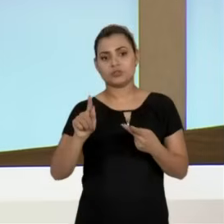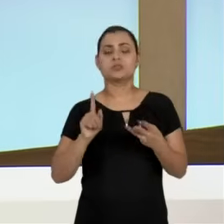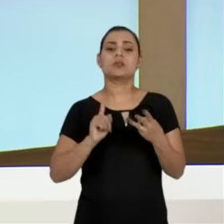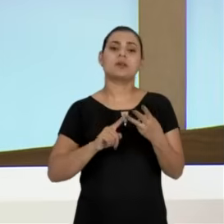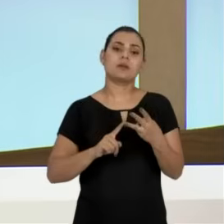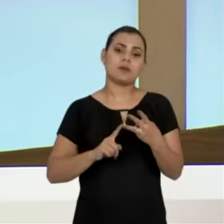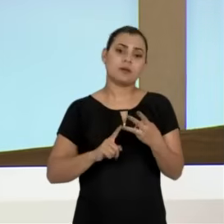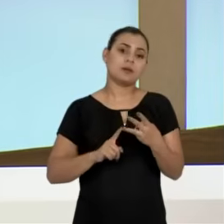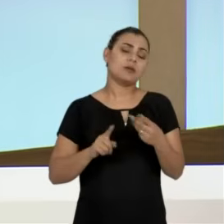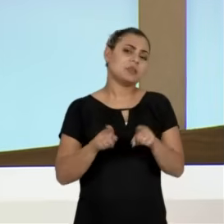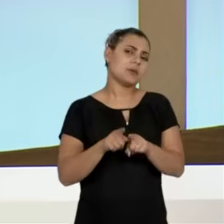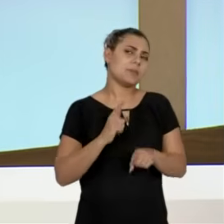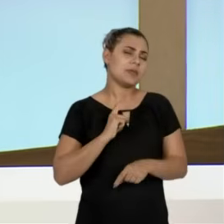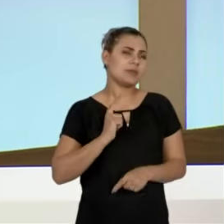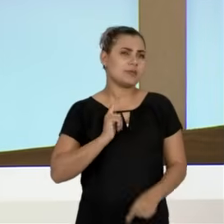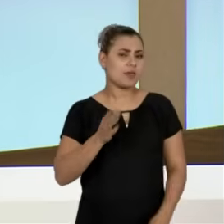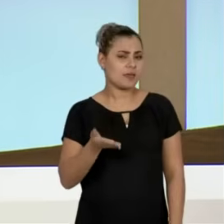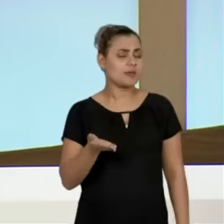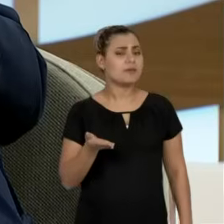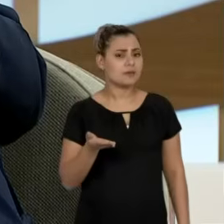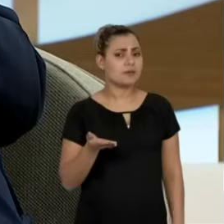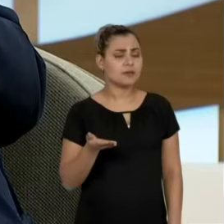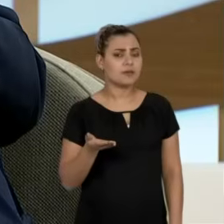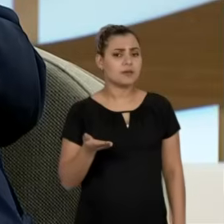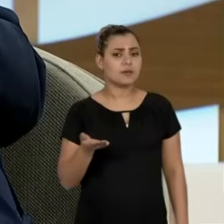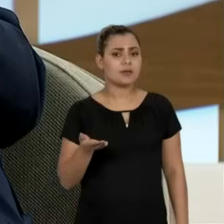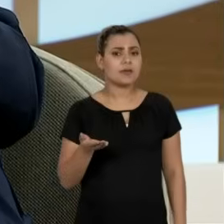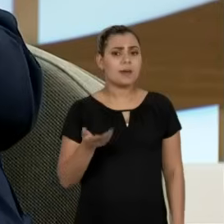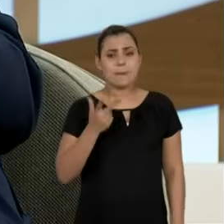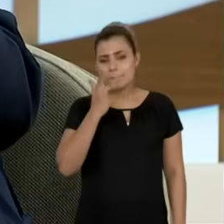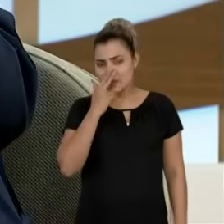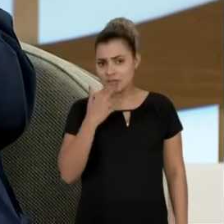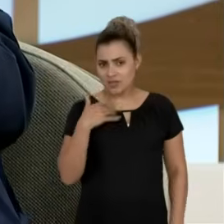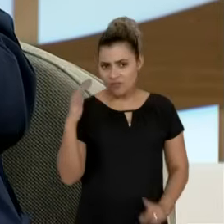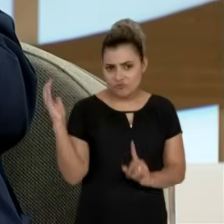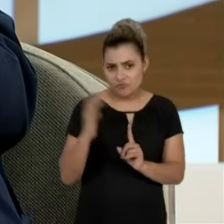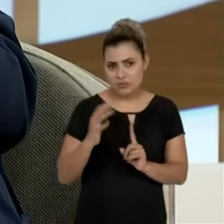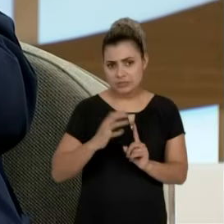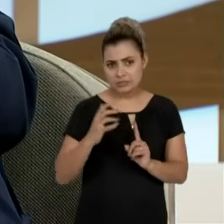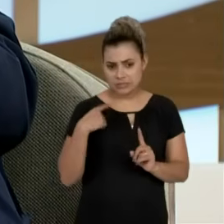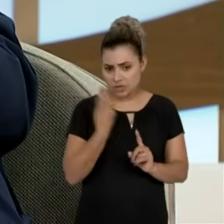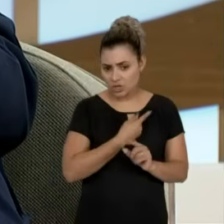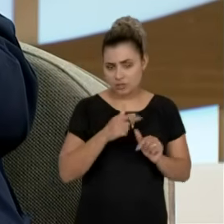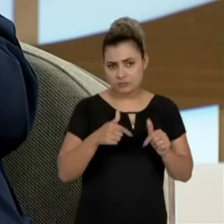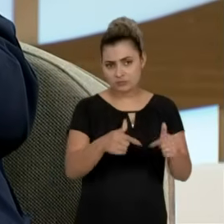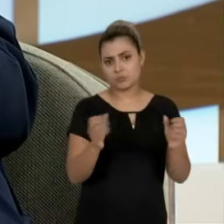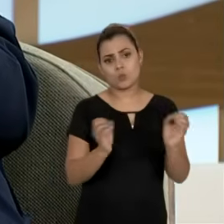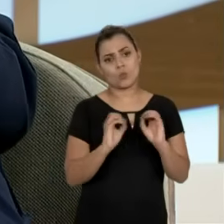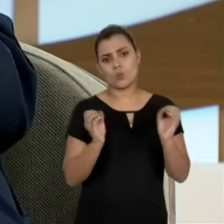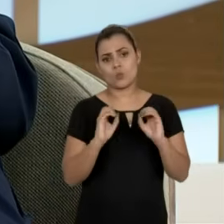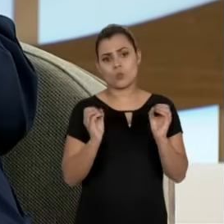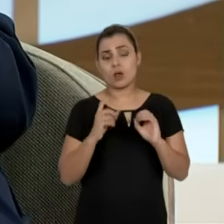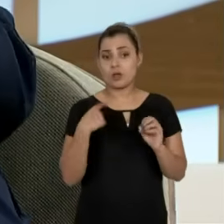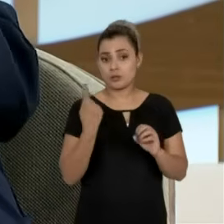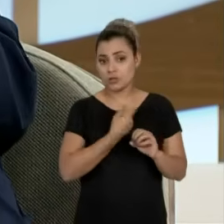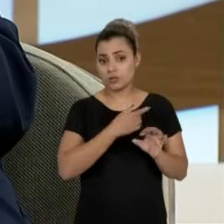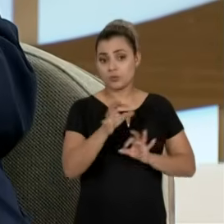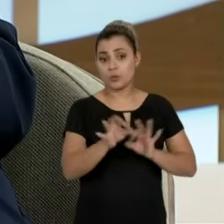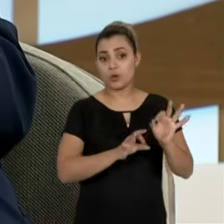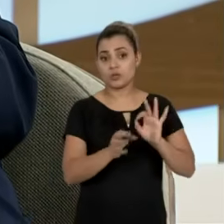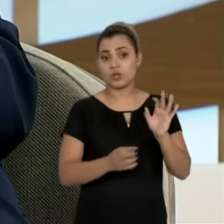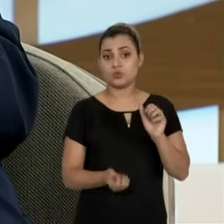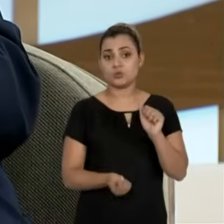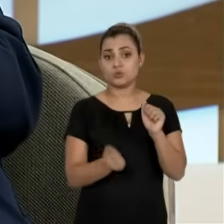né? Inclusive, elas não interferem. Na nossa organização, a gente monta o projeto junto com